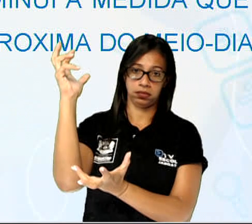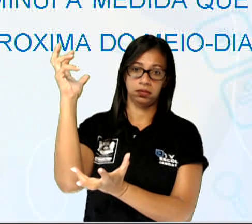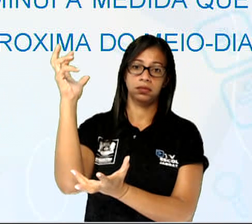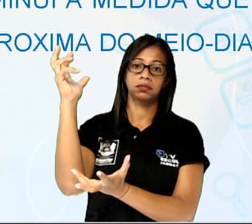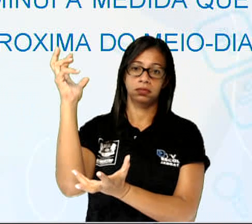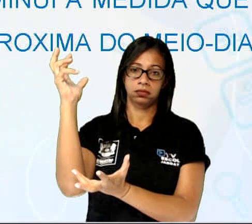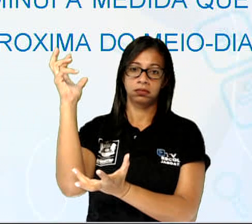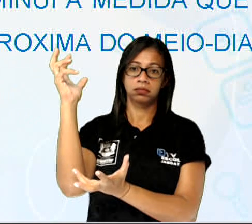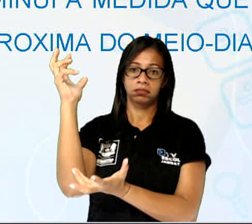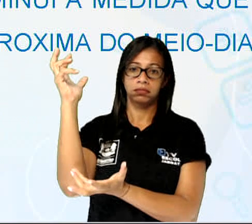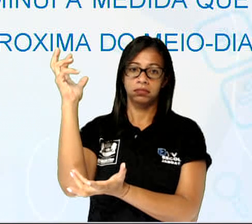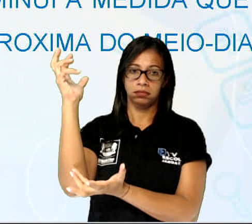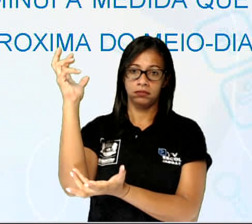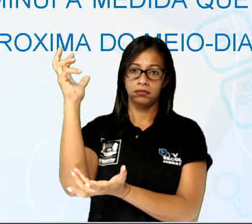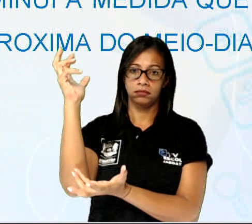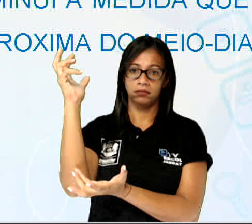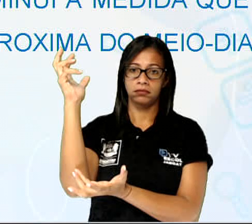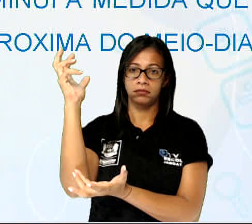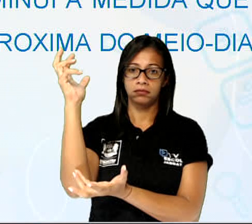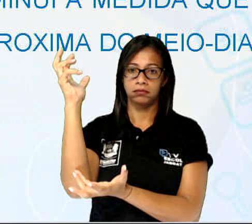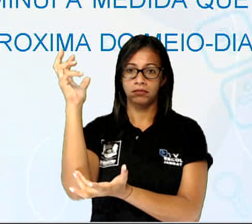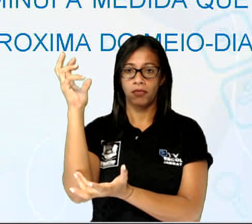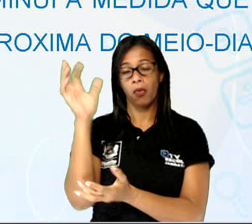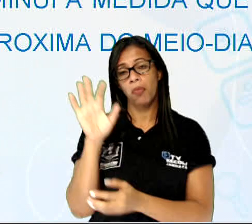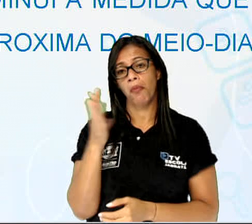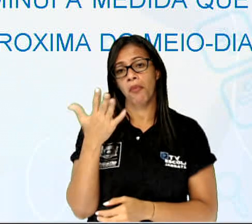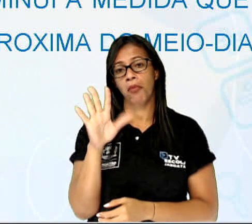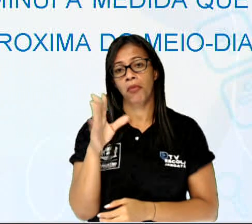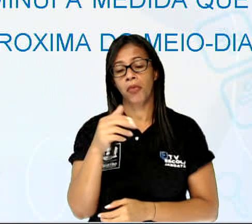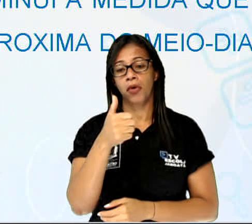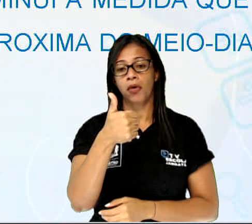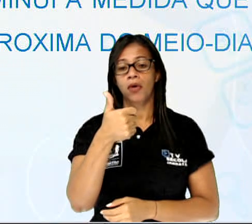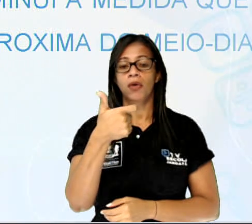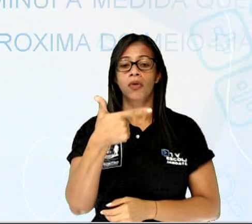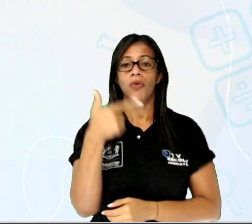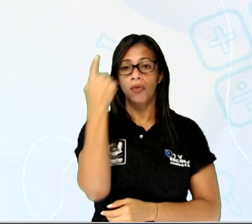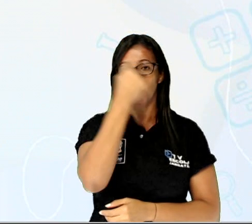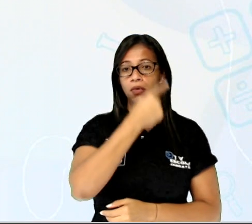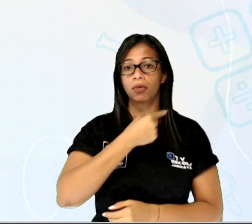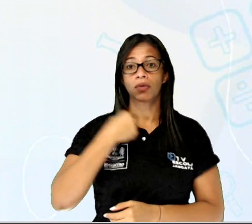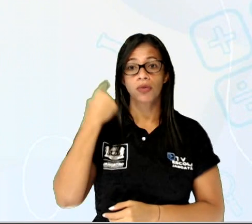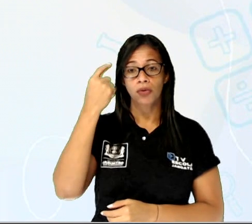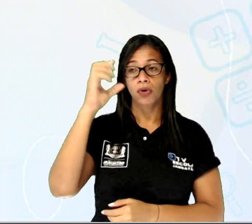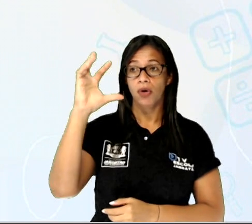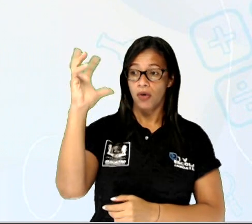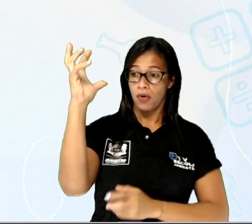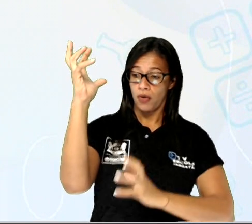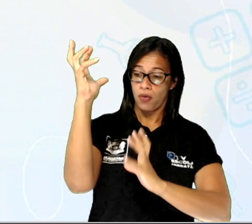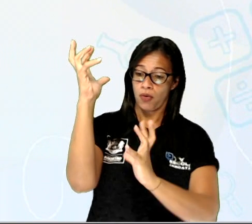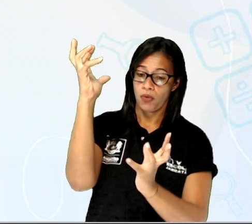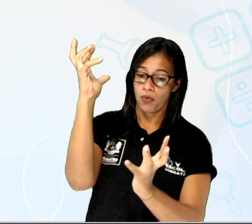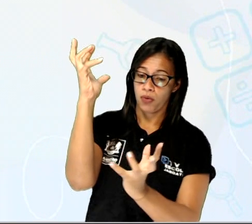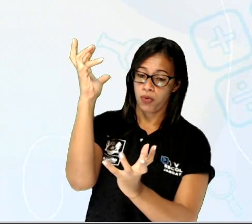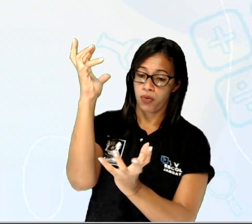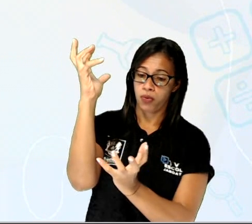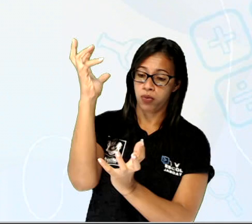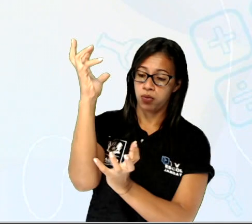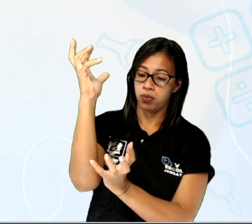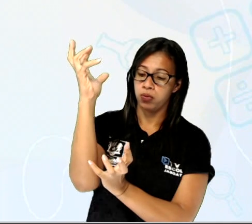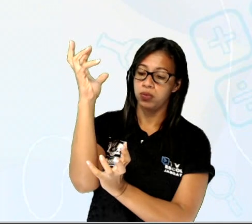aproxima de qual horário? Do meio-dia. Quanta coisa interessante